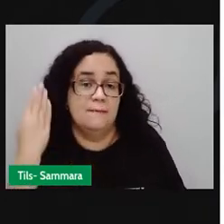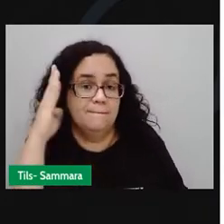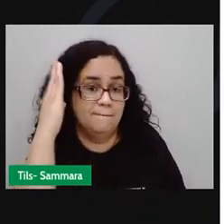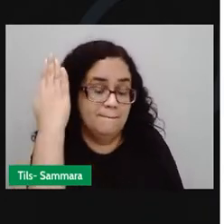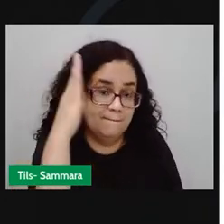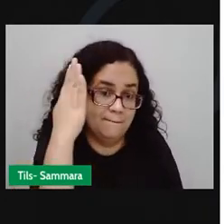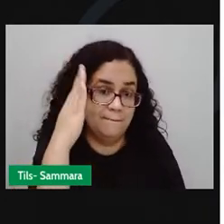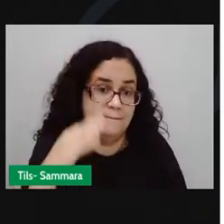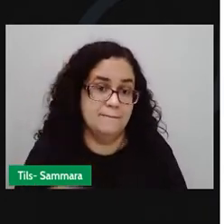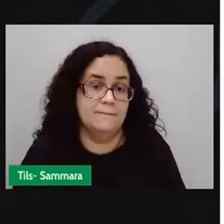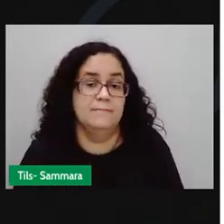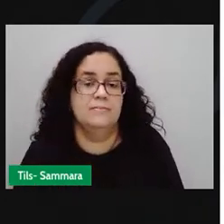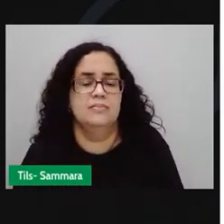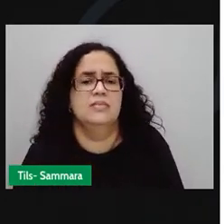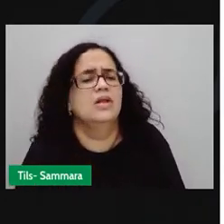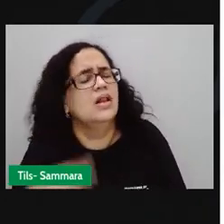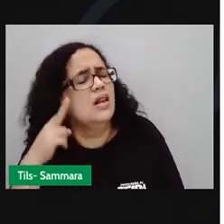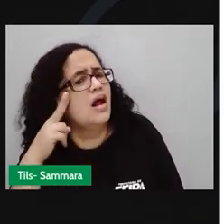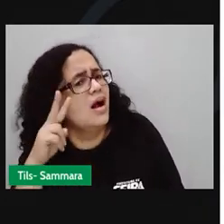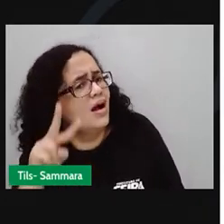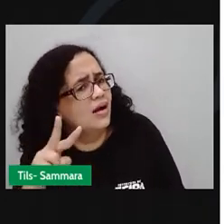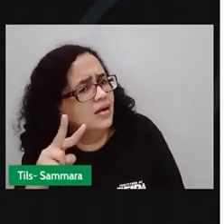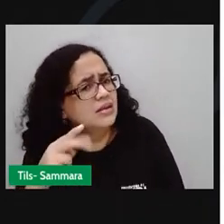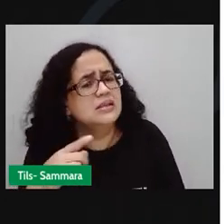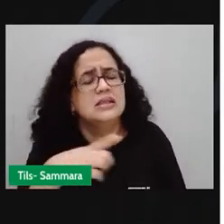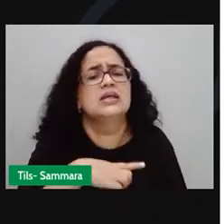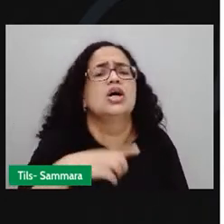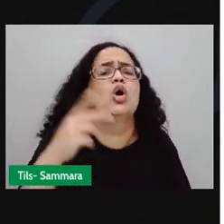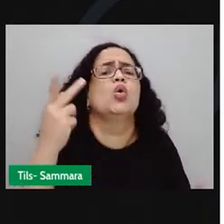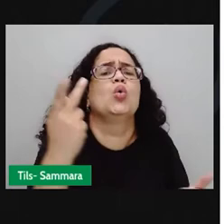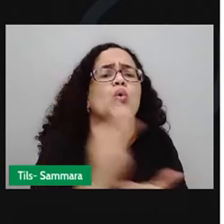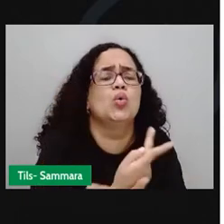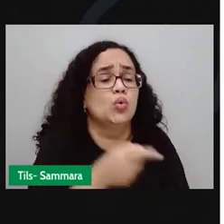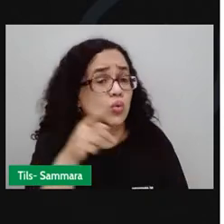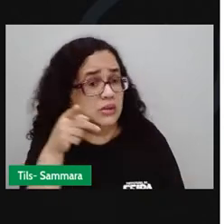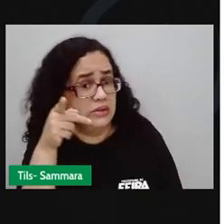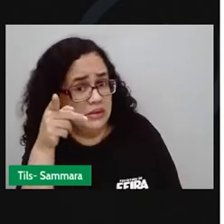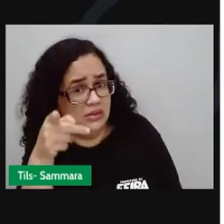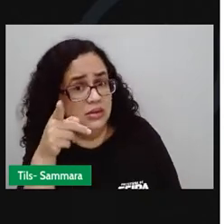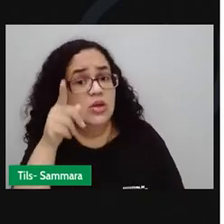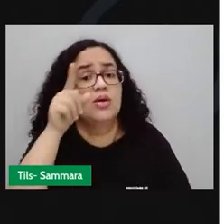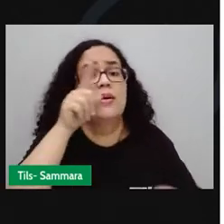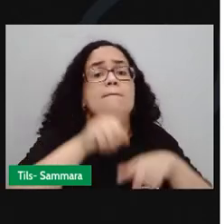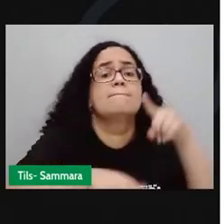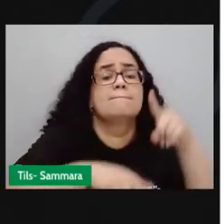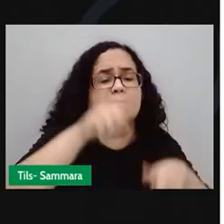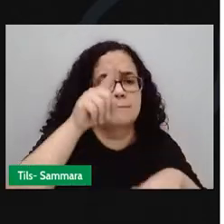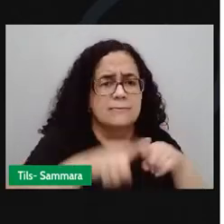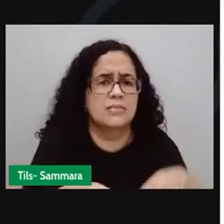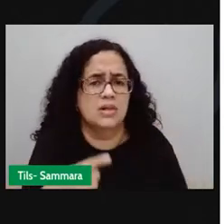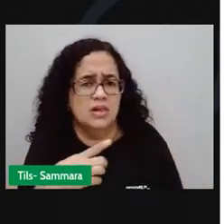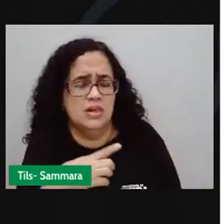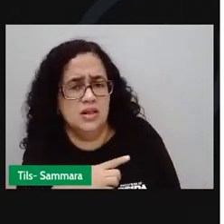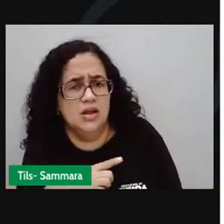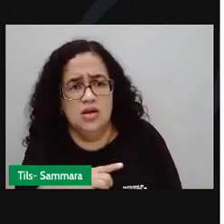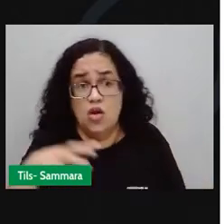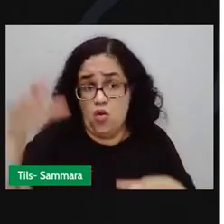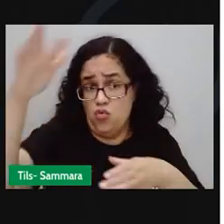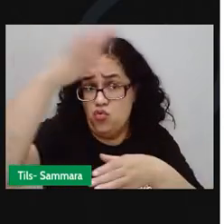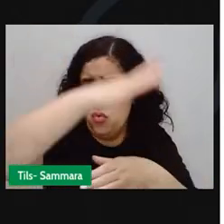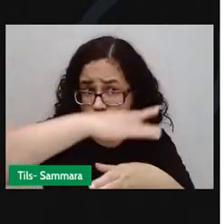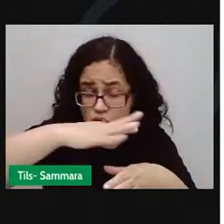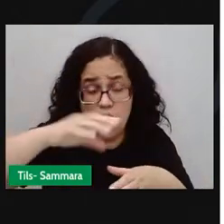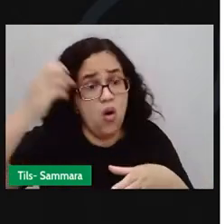madeira. O que vocês acham que vai acontecer com esse objeto? Será que ele vai